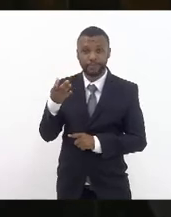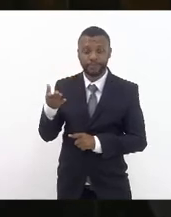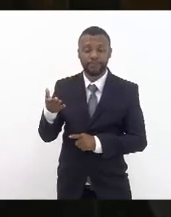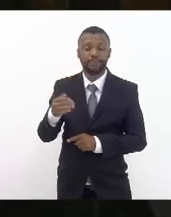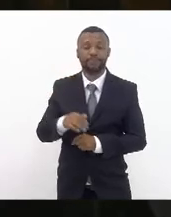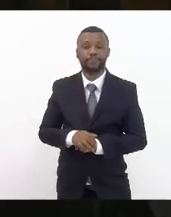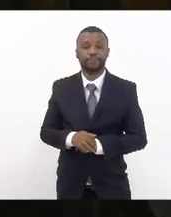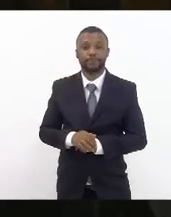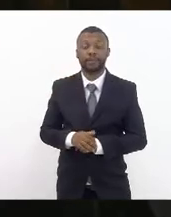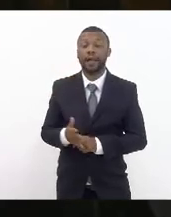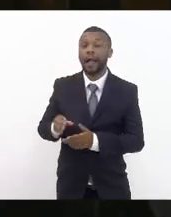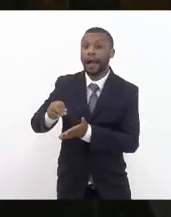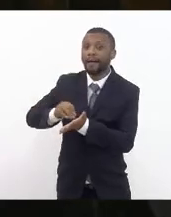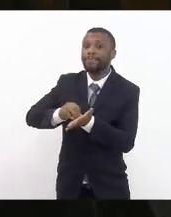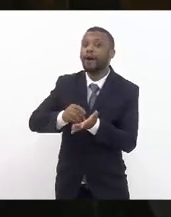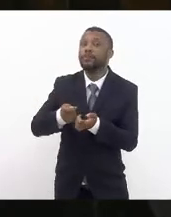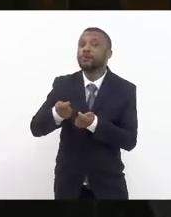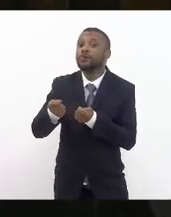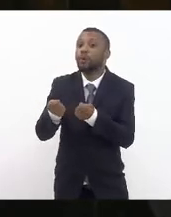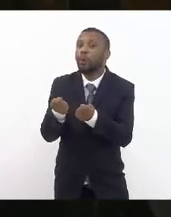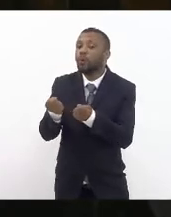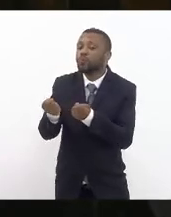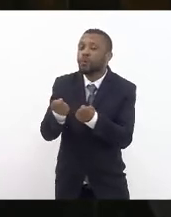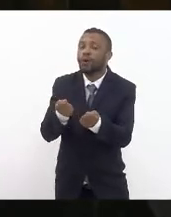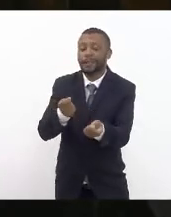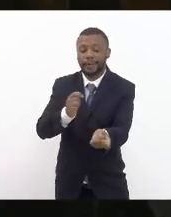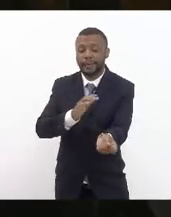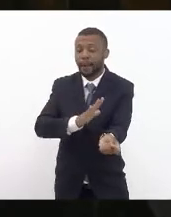o descontrole da pressão,